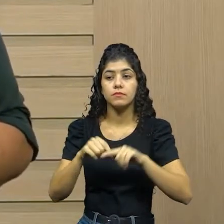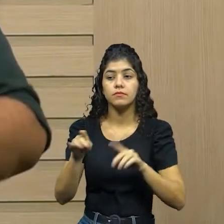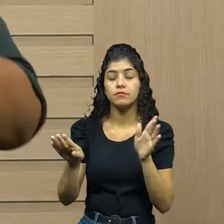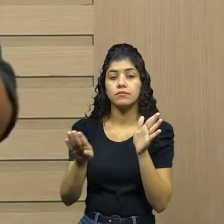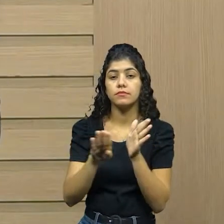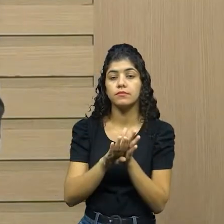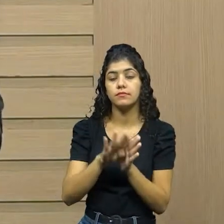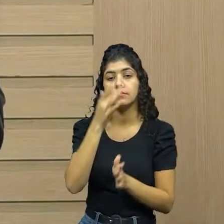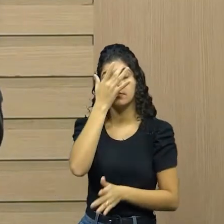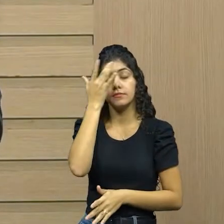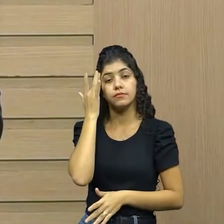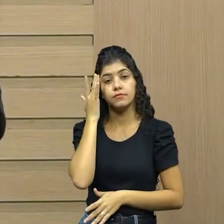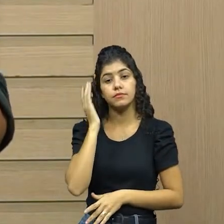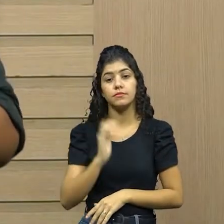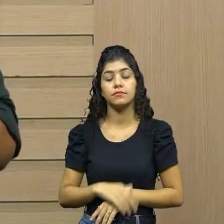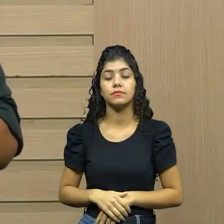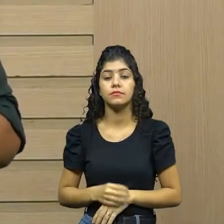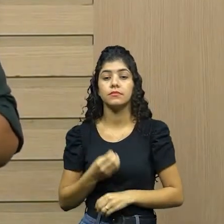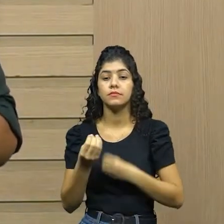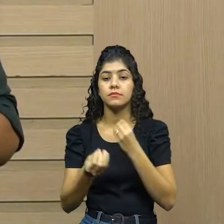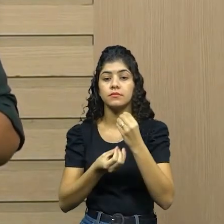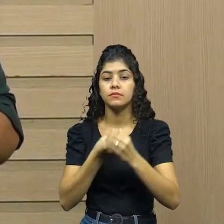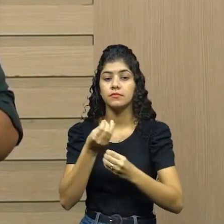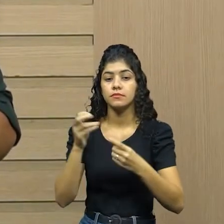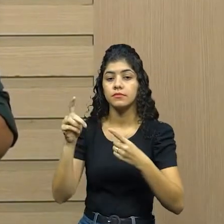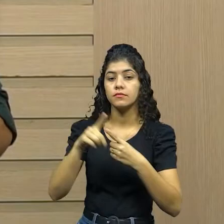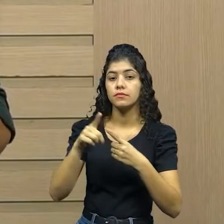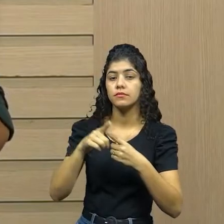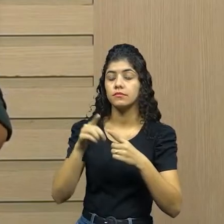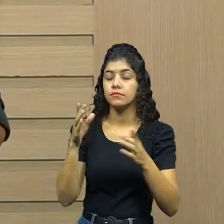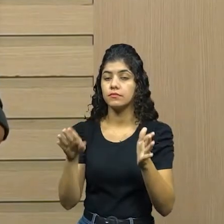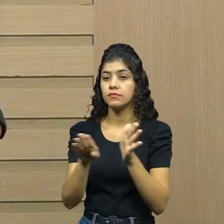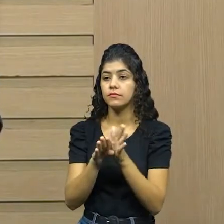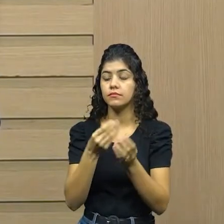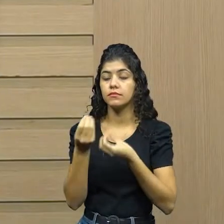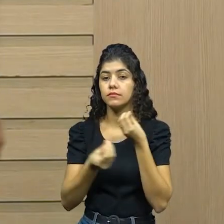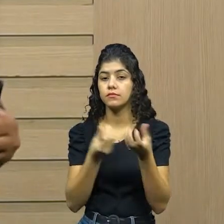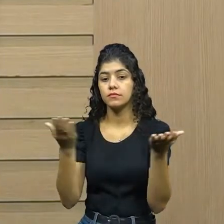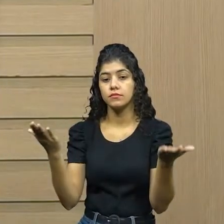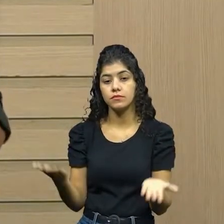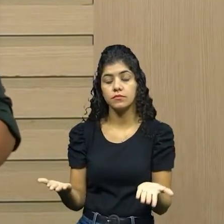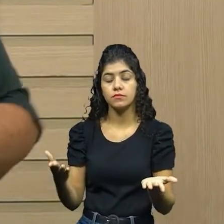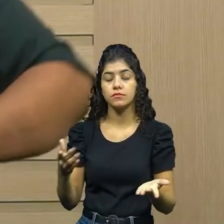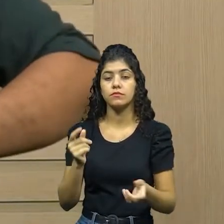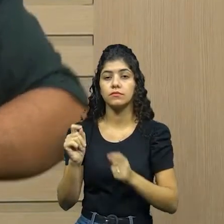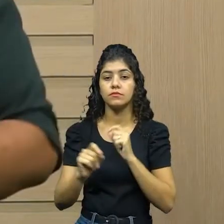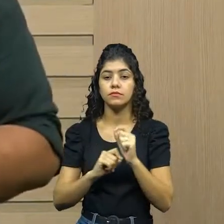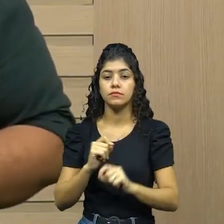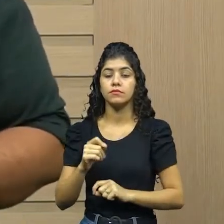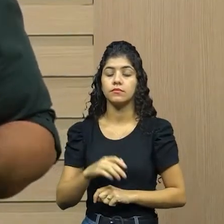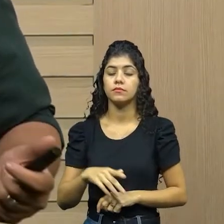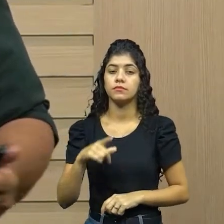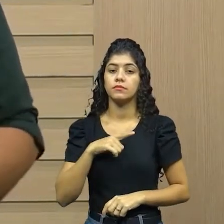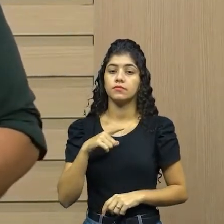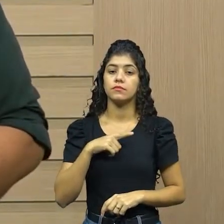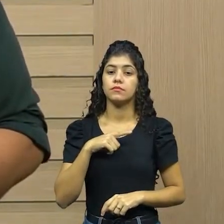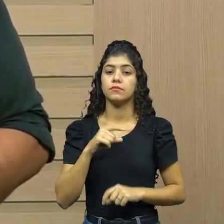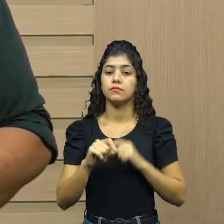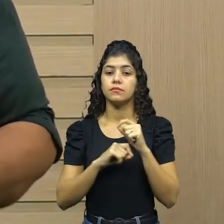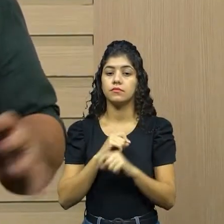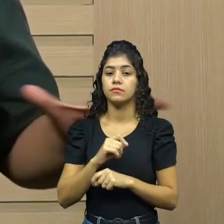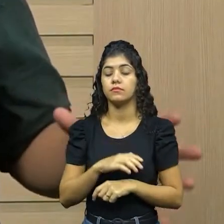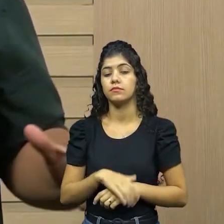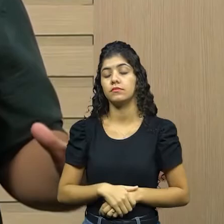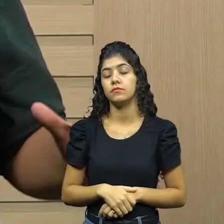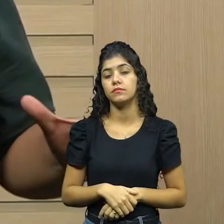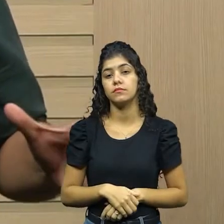produto vai chegar ao cliente. Qual é a maneira que ele vai chegar? Hoje nós estamos vivendo, por exemplo, um auge,